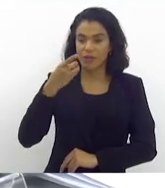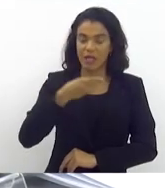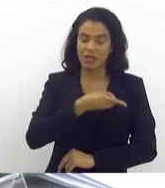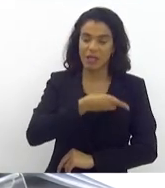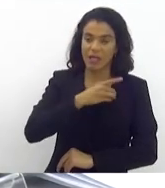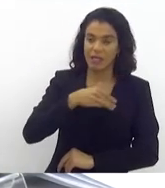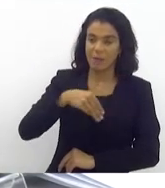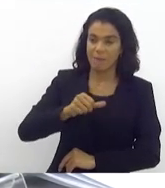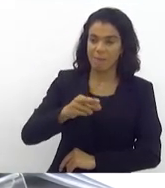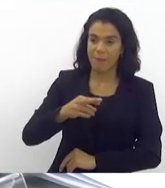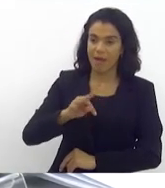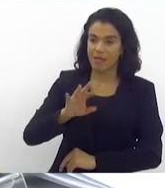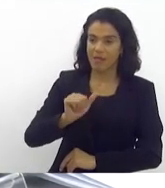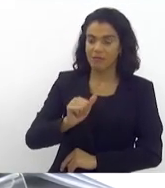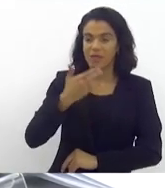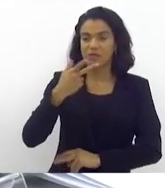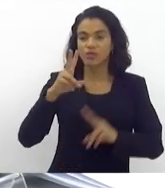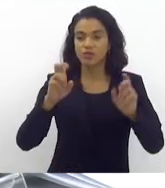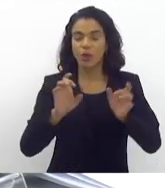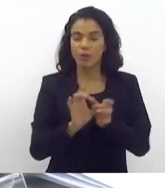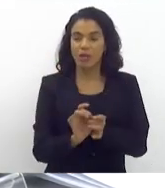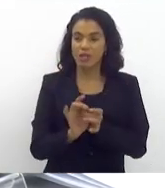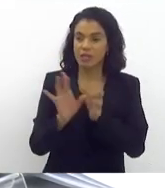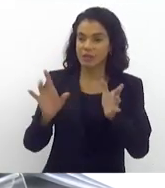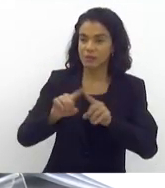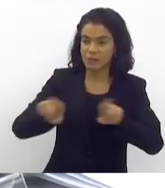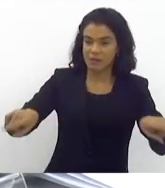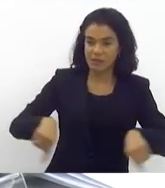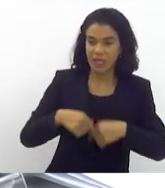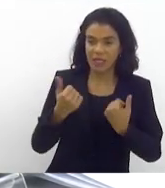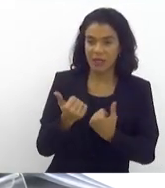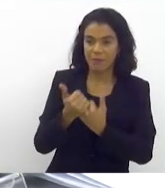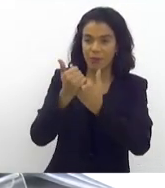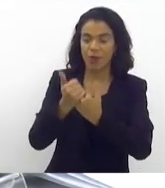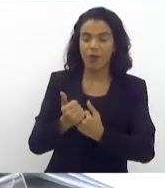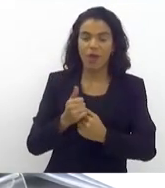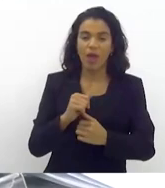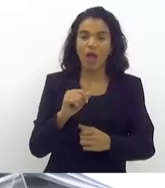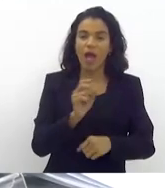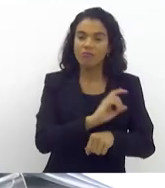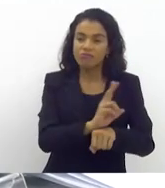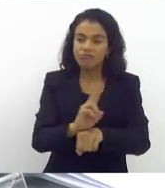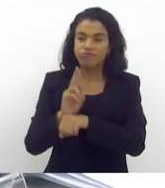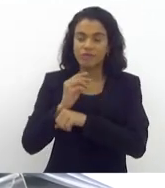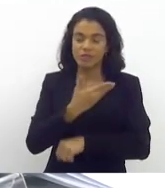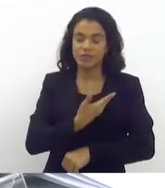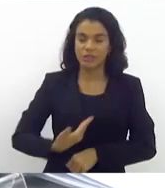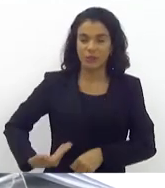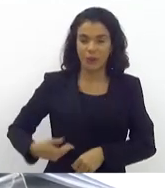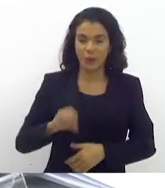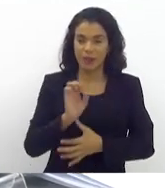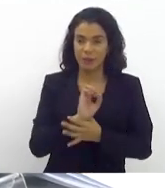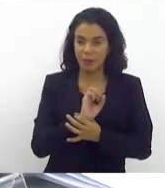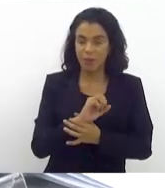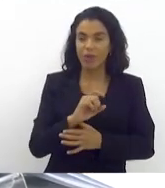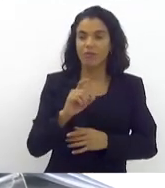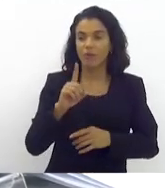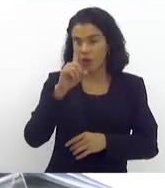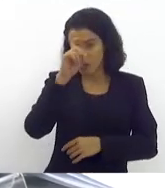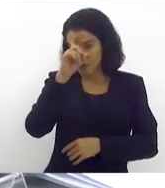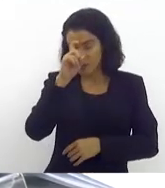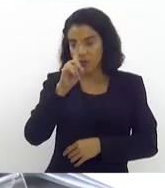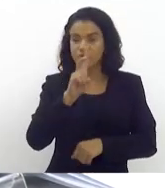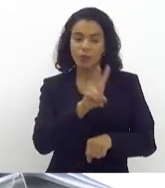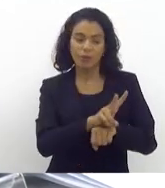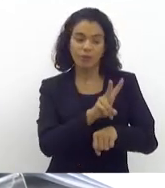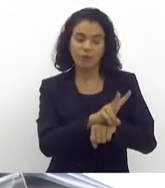que dispõe sobre a disponibilização de salas de apoio aos agentes de segurança pública quando em escolta hospitalar de pessoas sob a